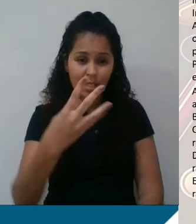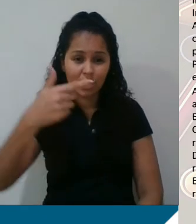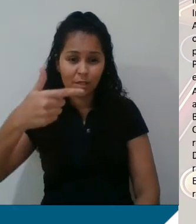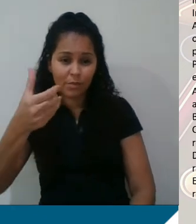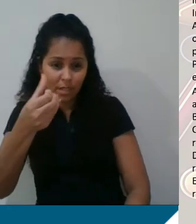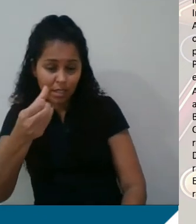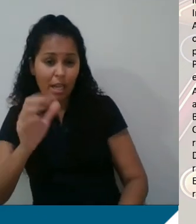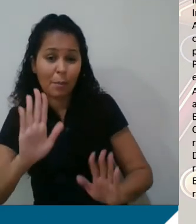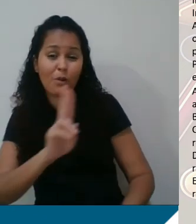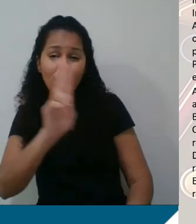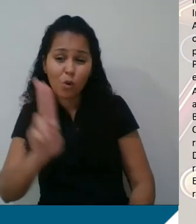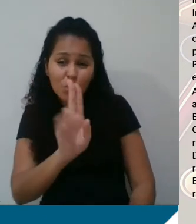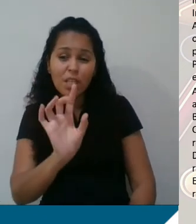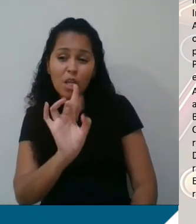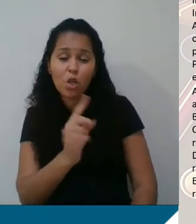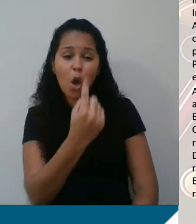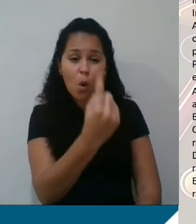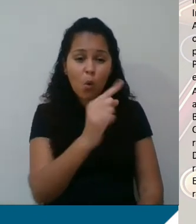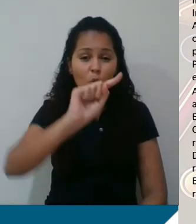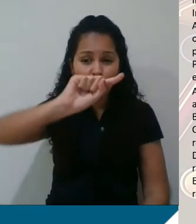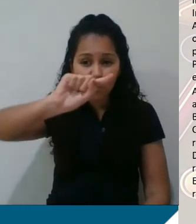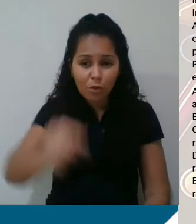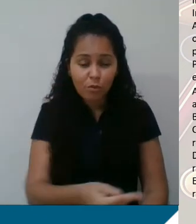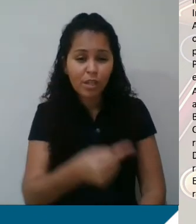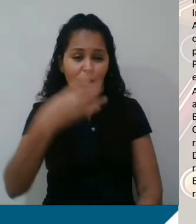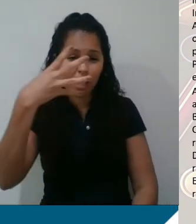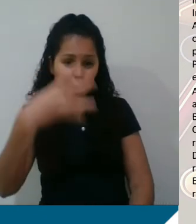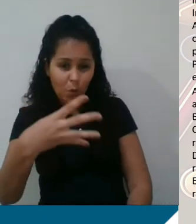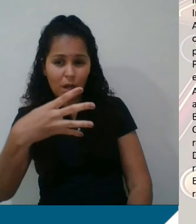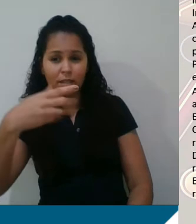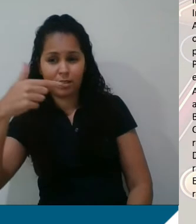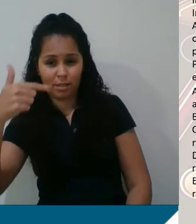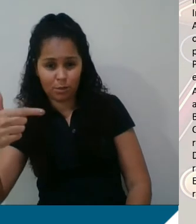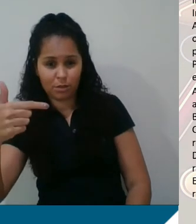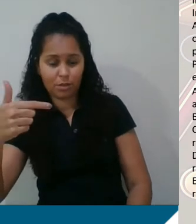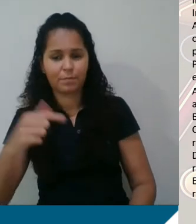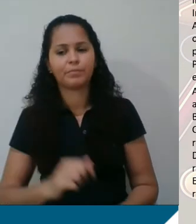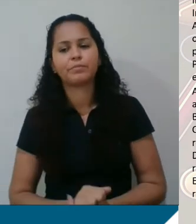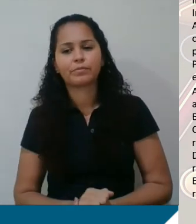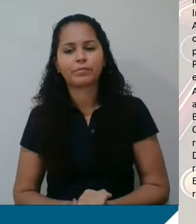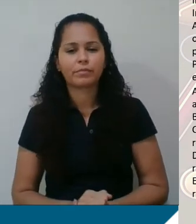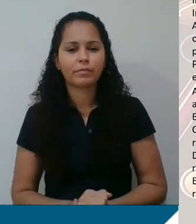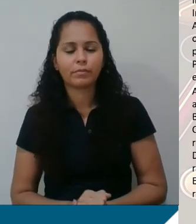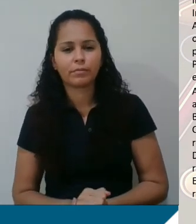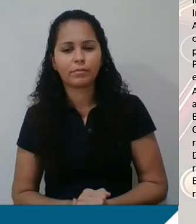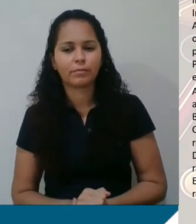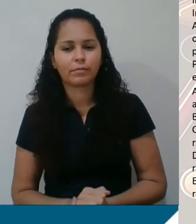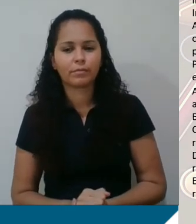1,426. Eu vou tomar apenas 2 casas decimais e considerar que esse valor do investimento foi multiplicado por 1,42.